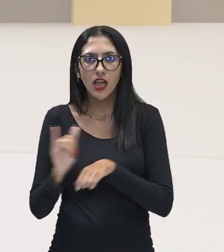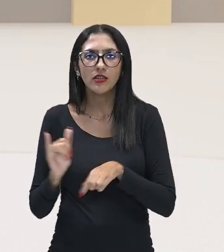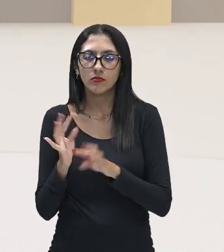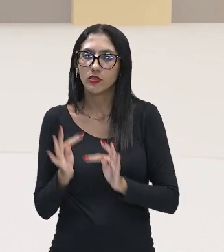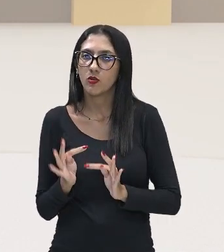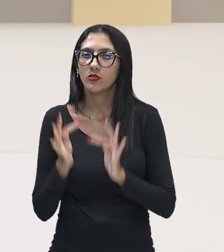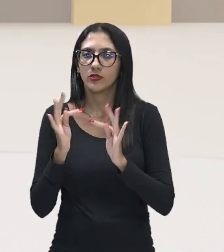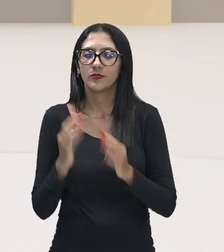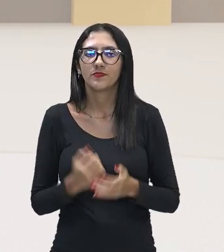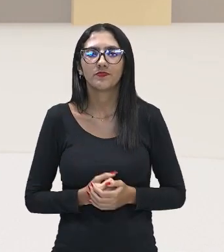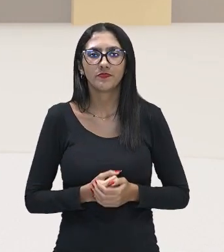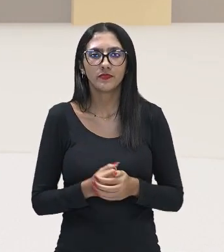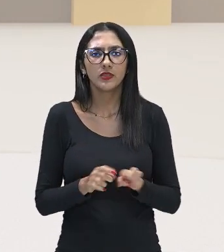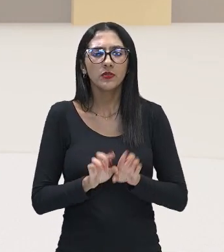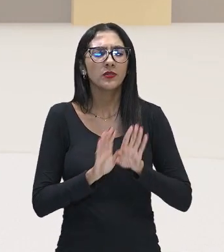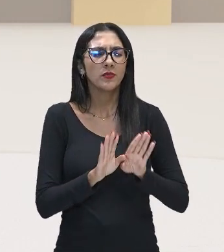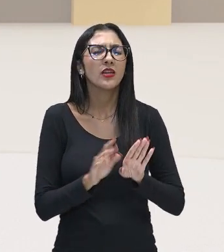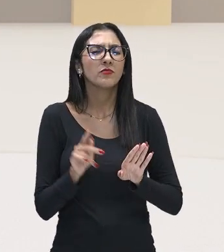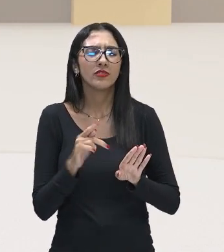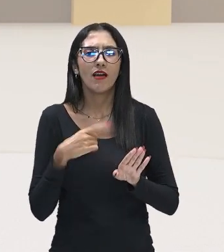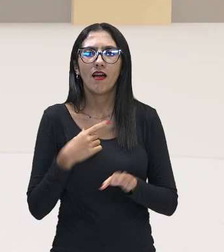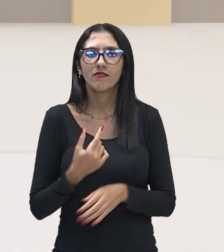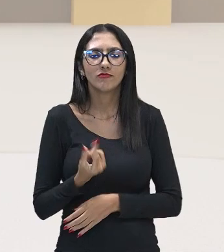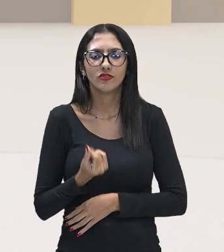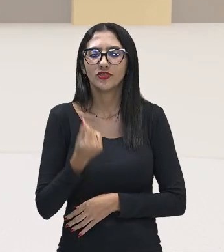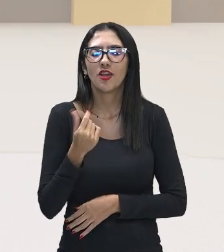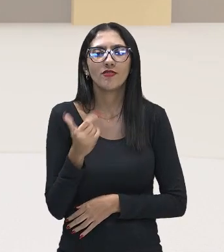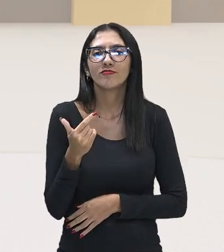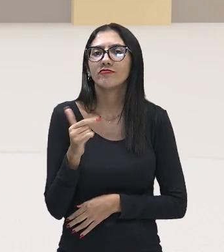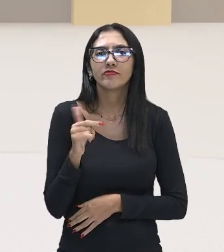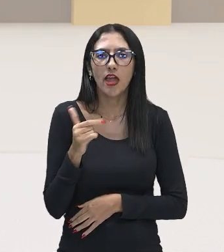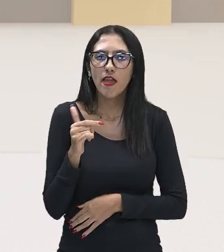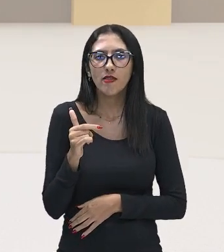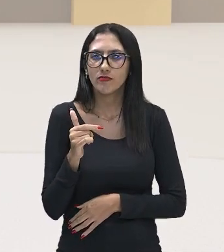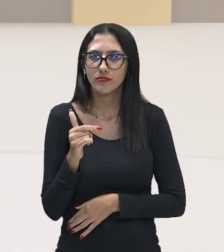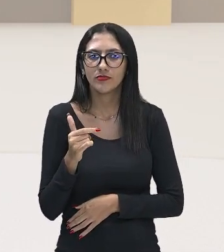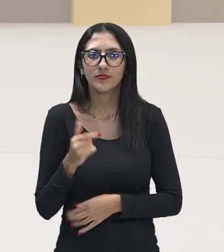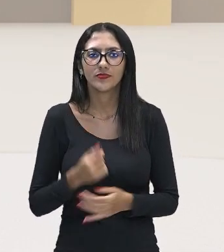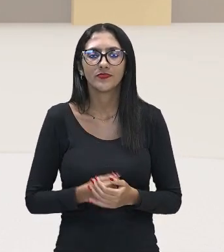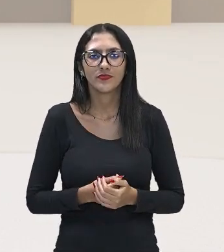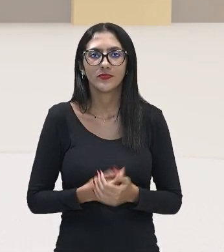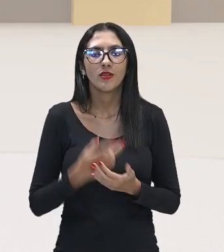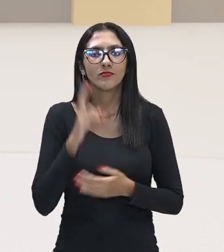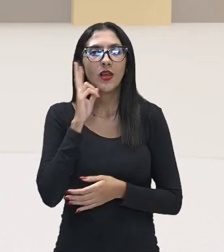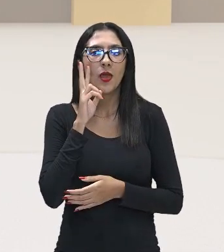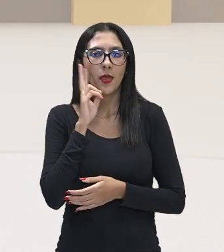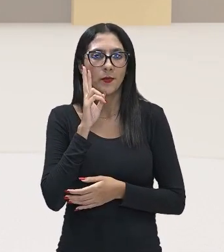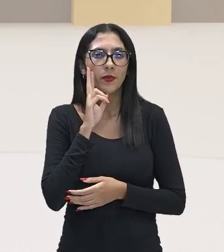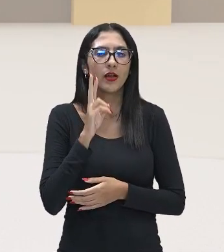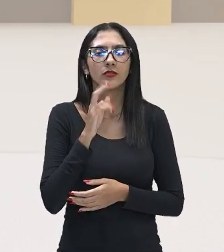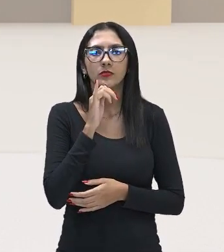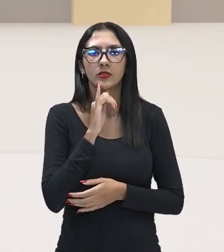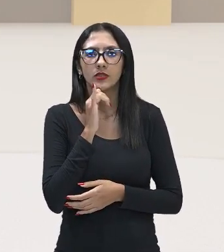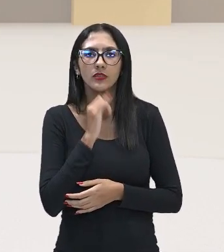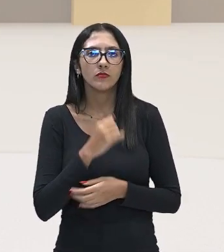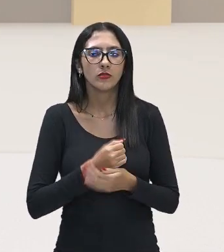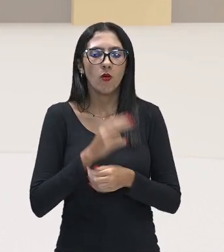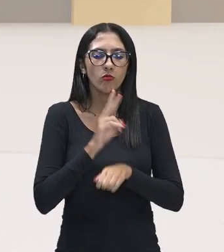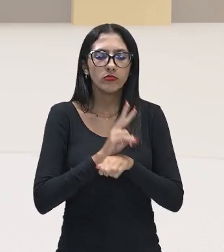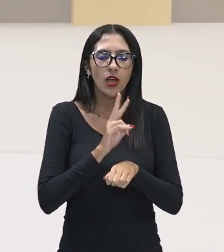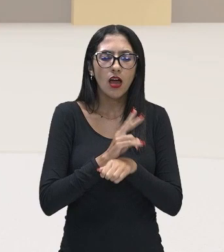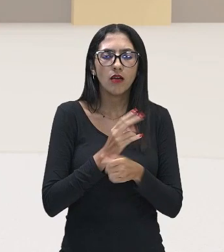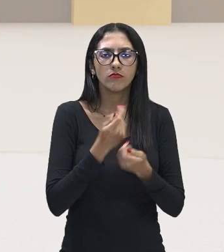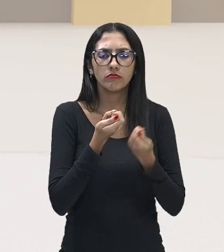ajudar. Mas, professor, eu nem tenho dinheiro, né? Eu nem tenho muito dinheiro assim. Lembrando que questão de poupar, questão de